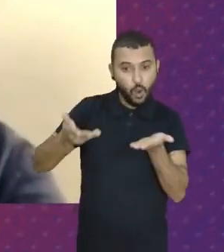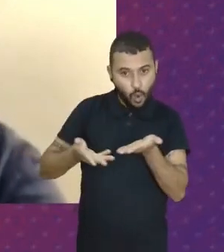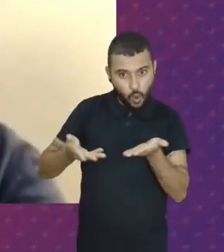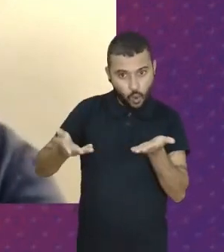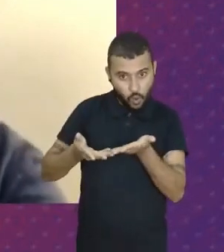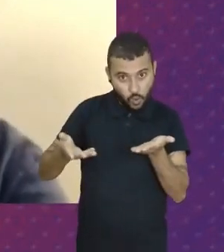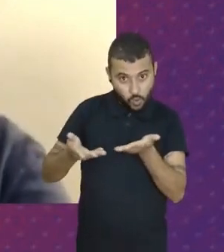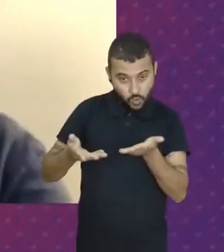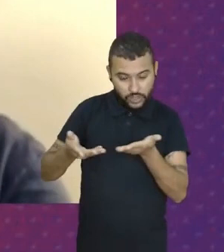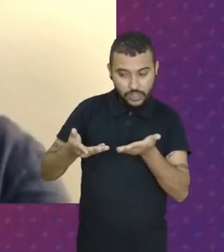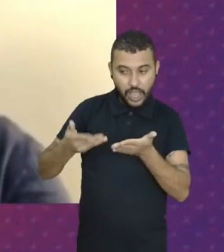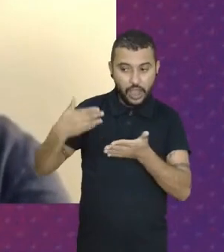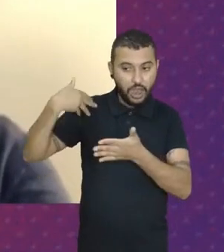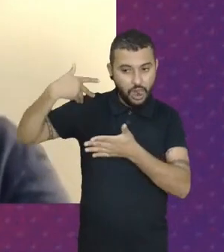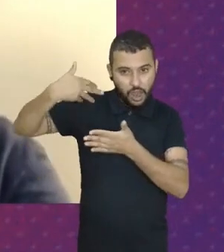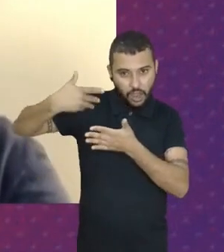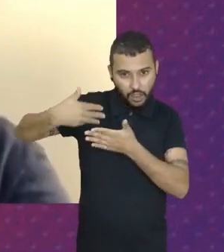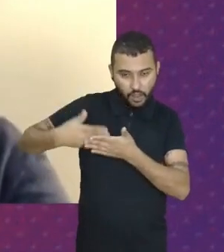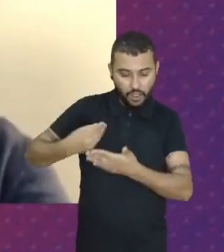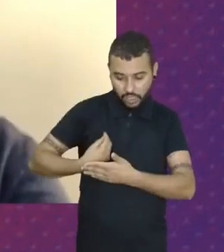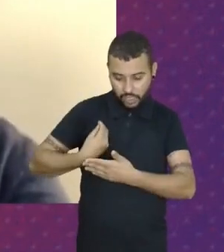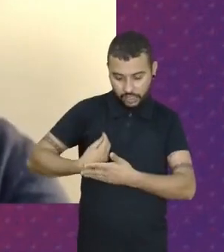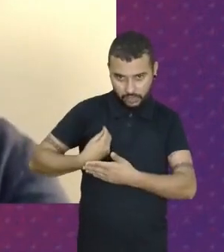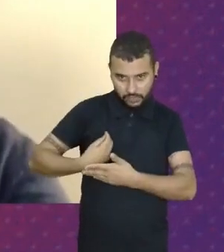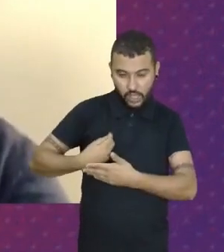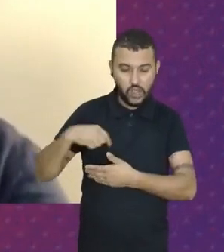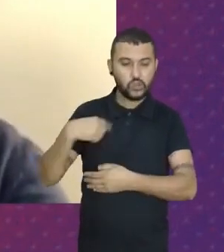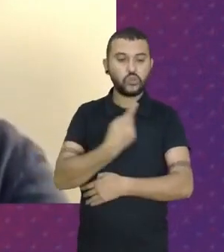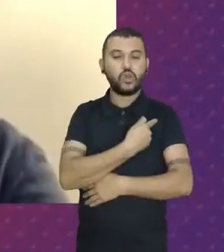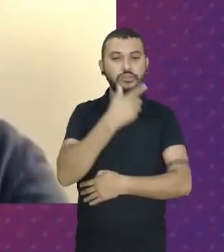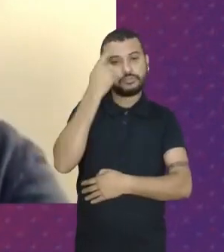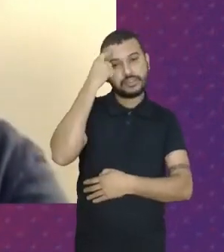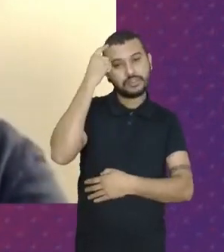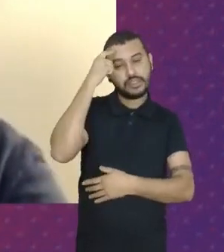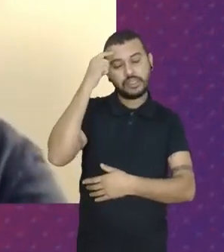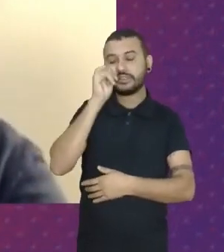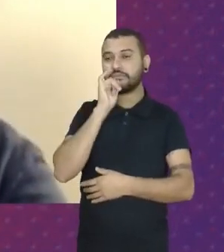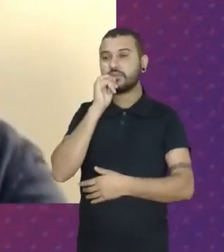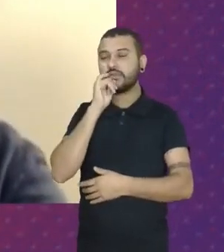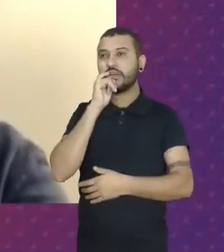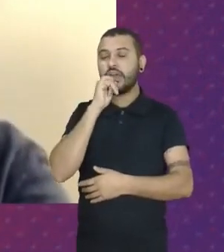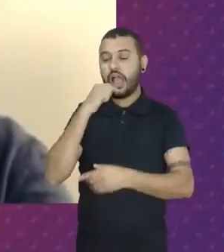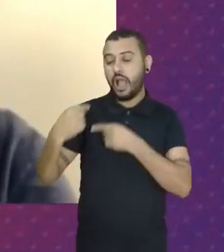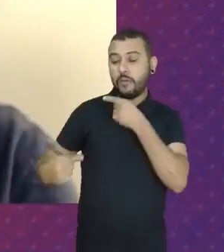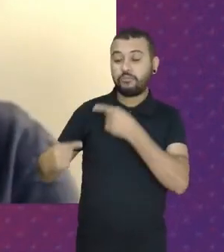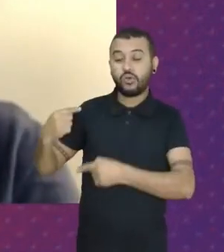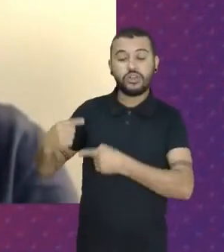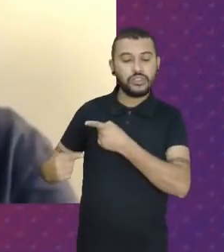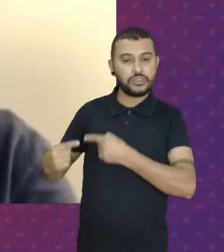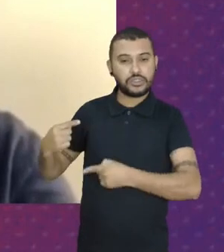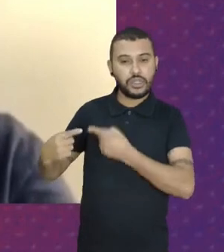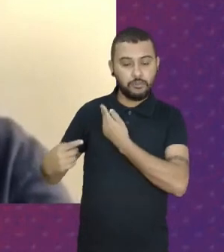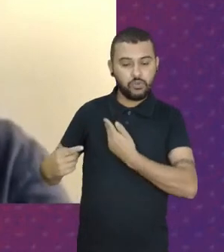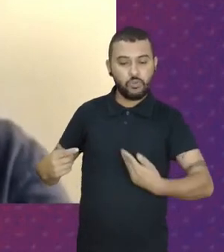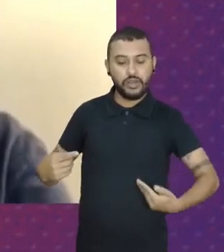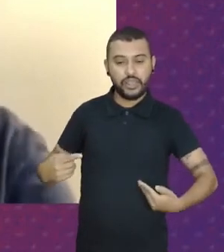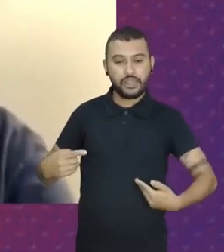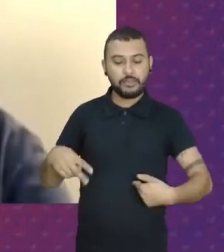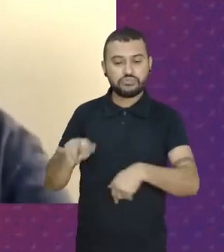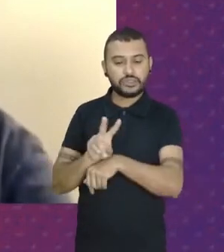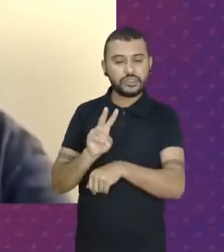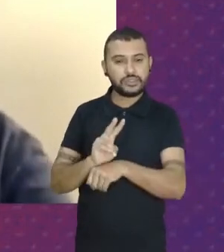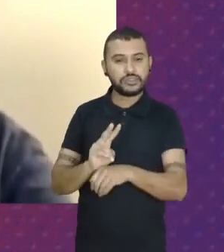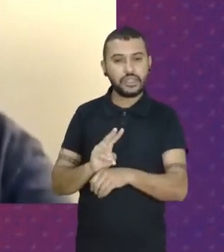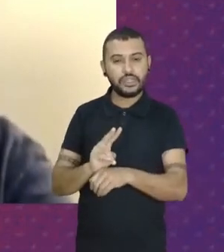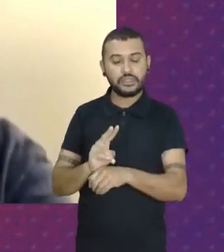teve um chão. Então, a gente pode pensar que o lugar da política de creche estava mais na